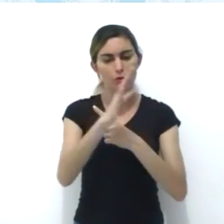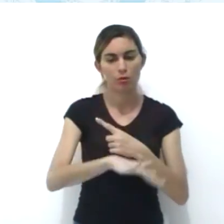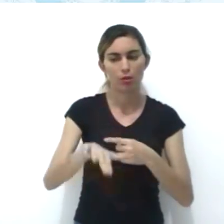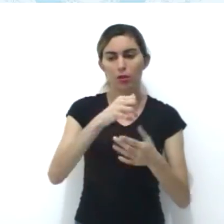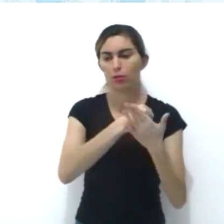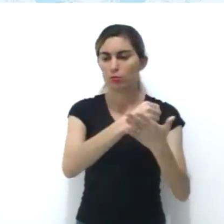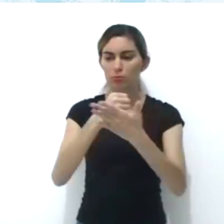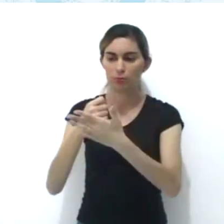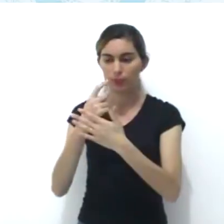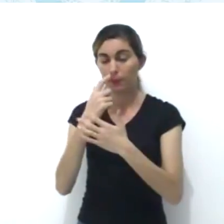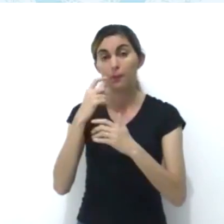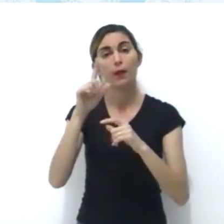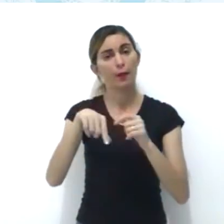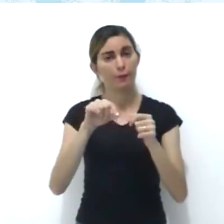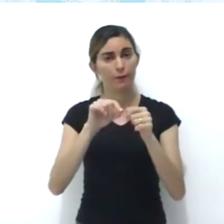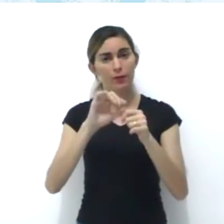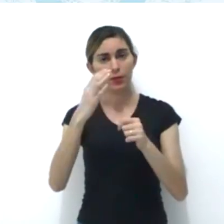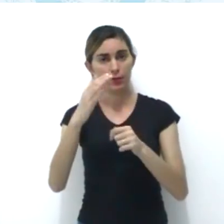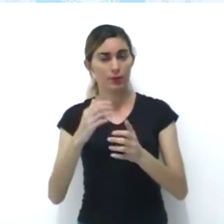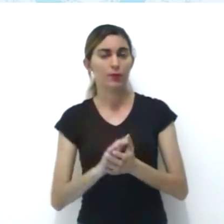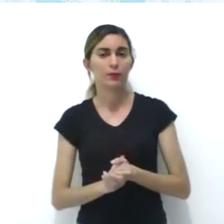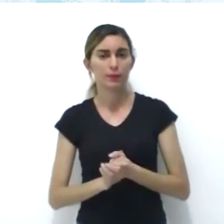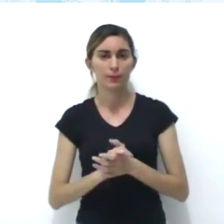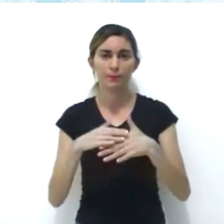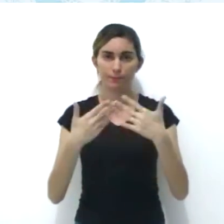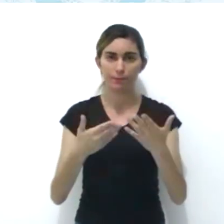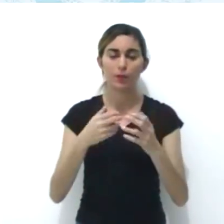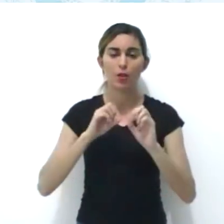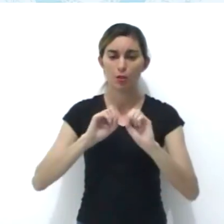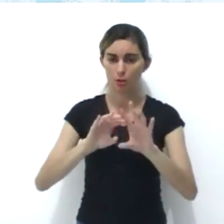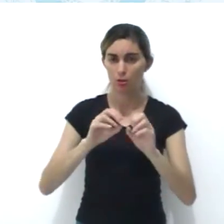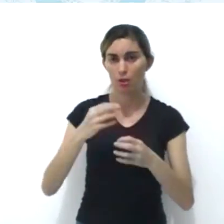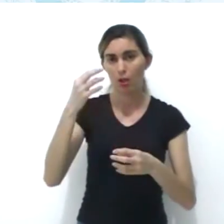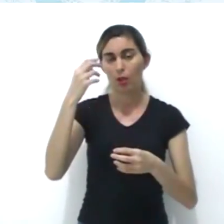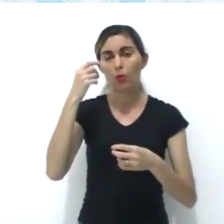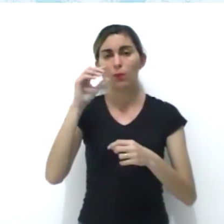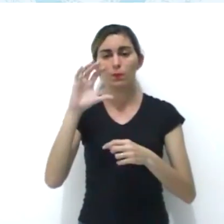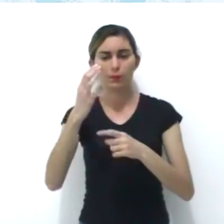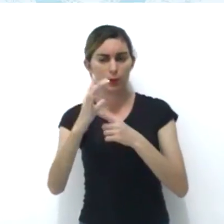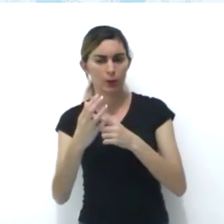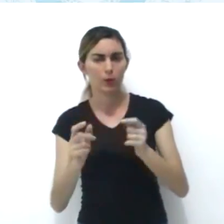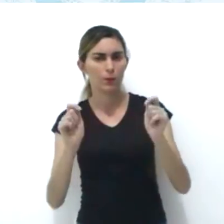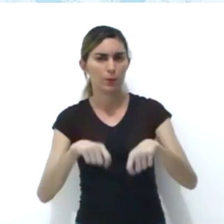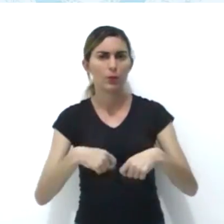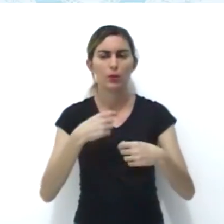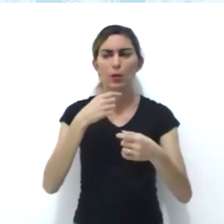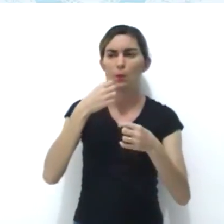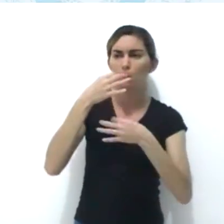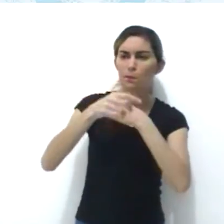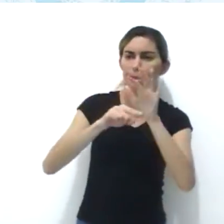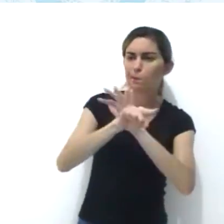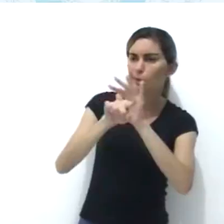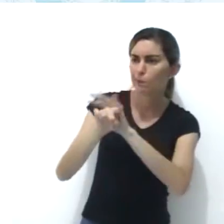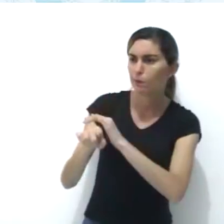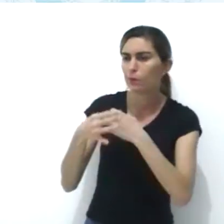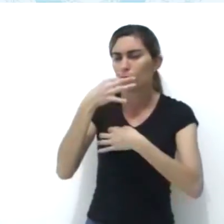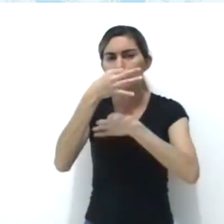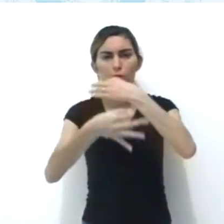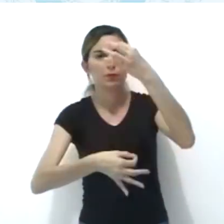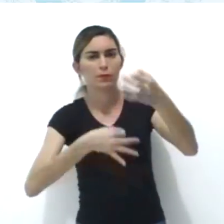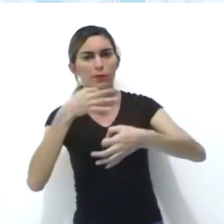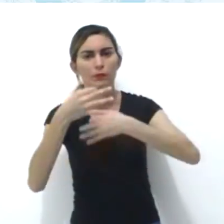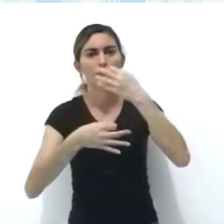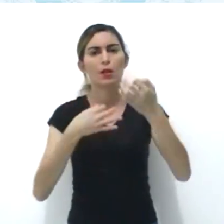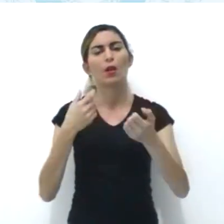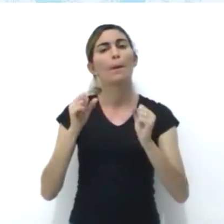com a sociedade. Então, isso é fazer a ciência. Então, isso é já estar alfabetizado cientificamente, poder inferir, poder questionar,